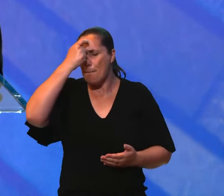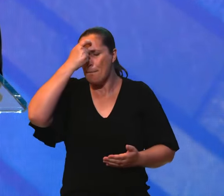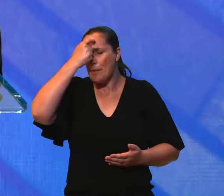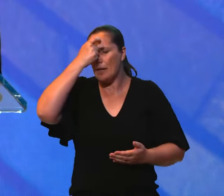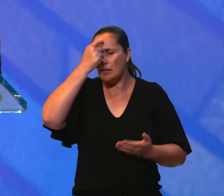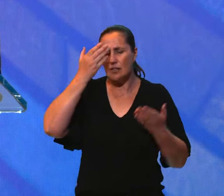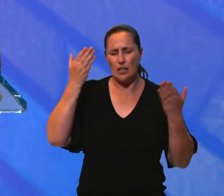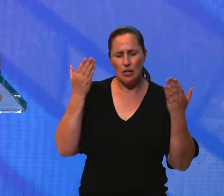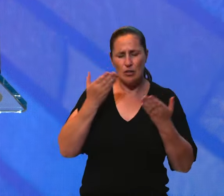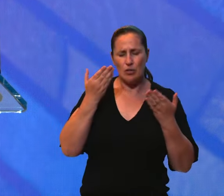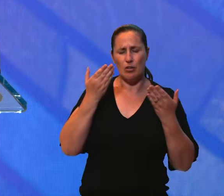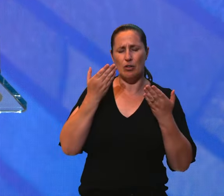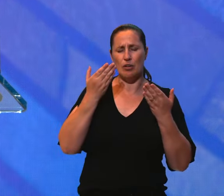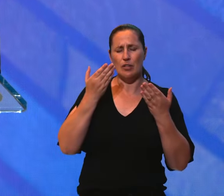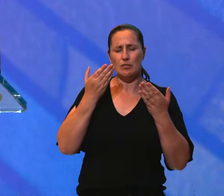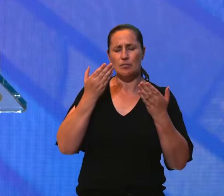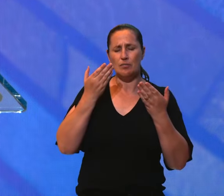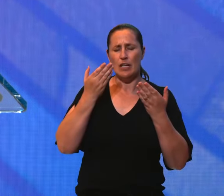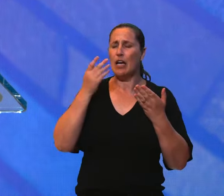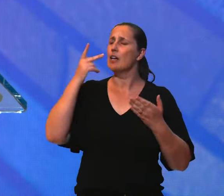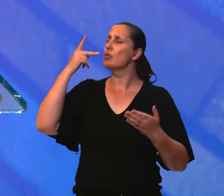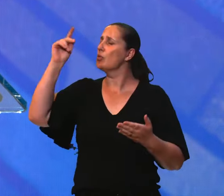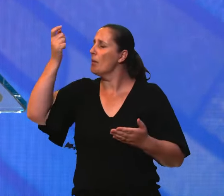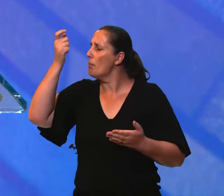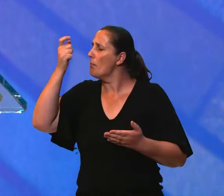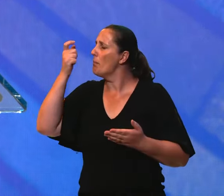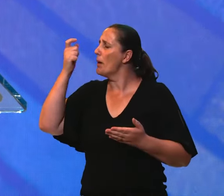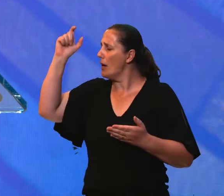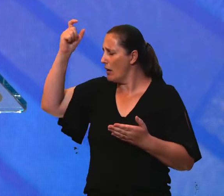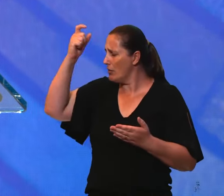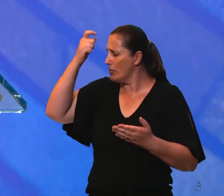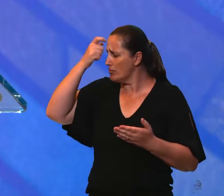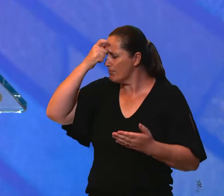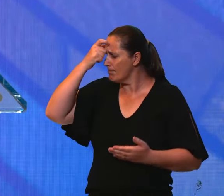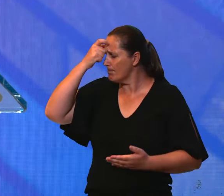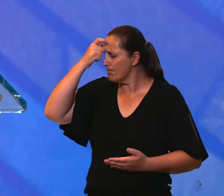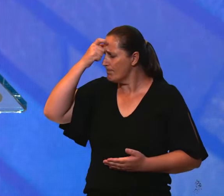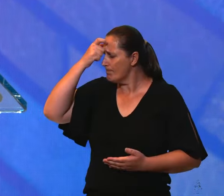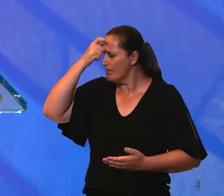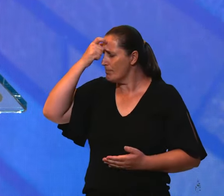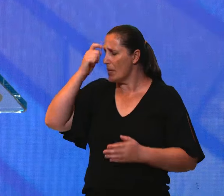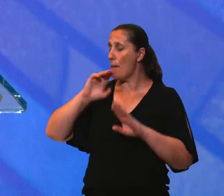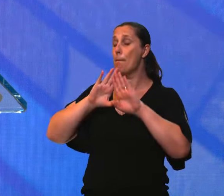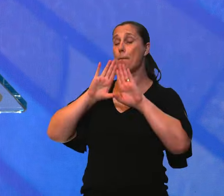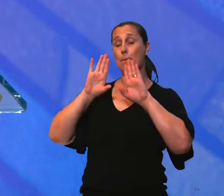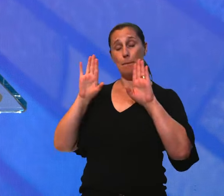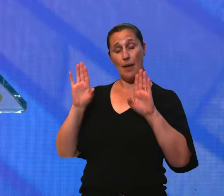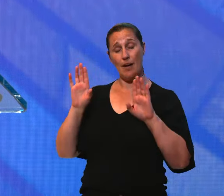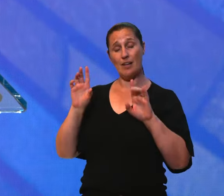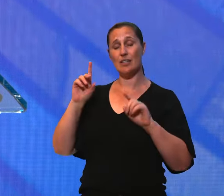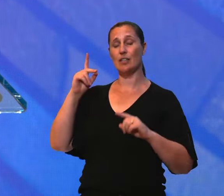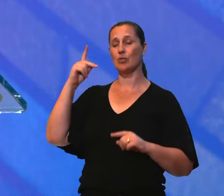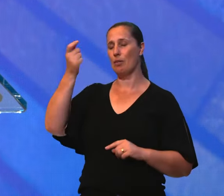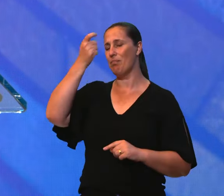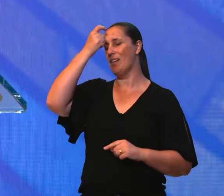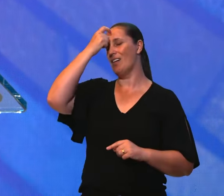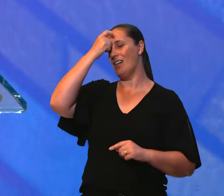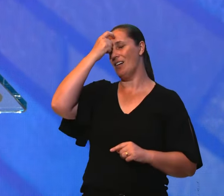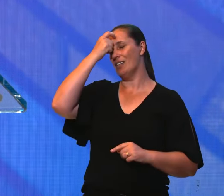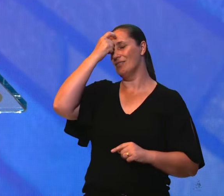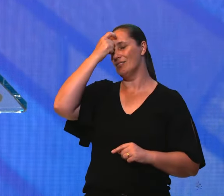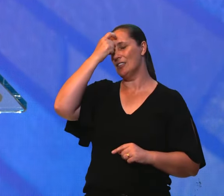agora foi a sua palavra todavia tua palavra corre um risco